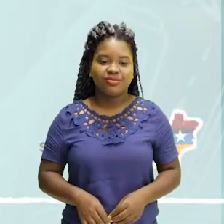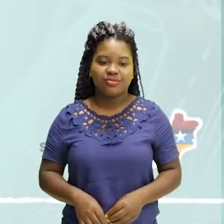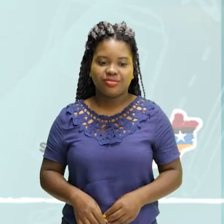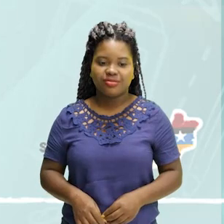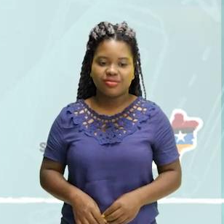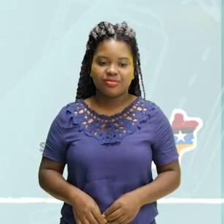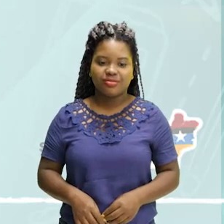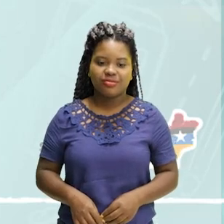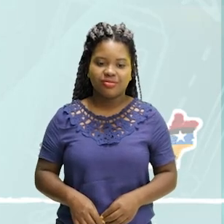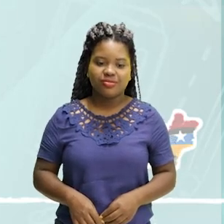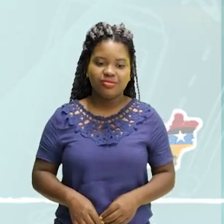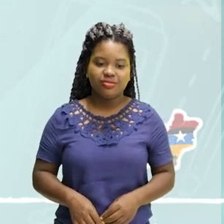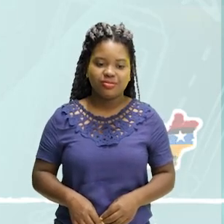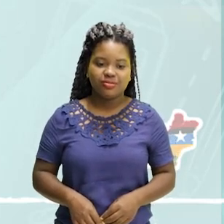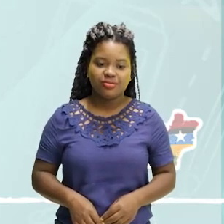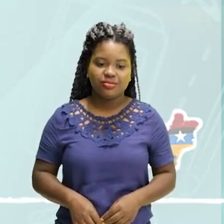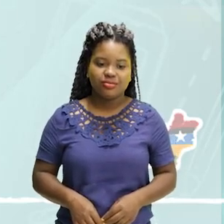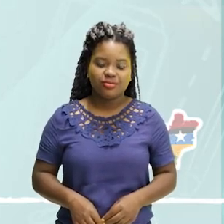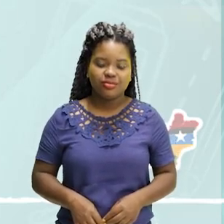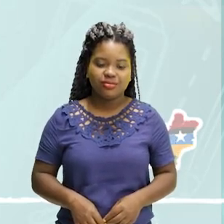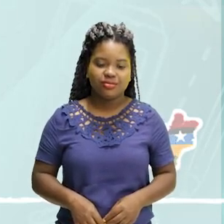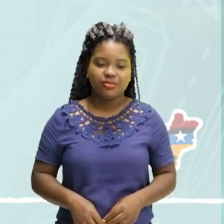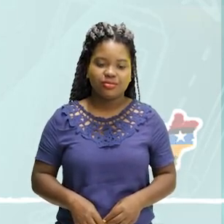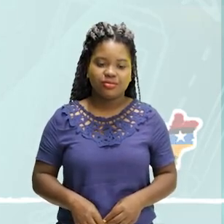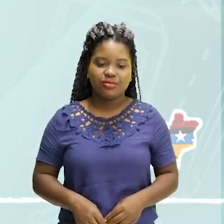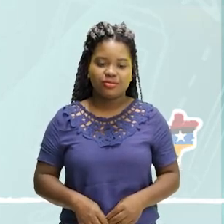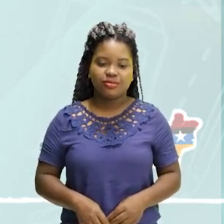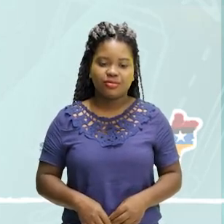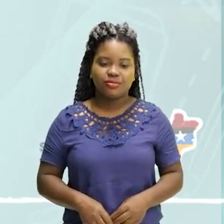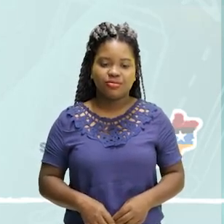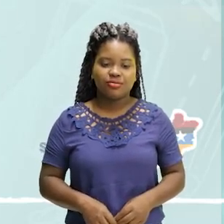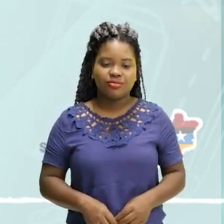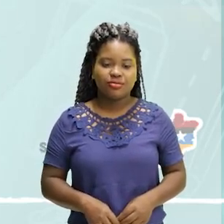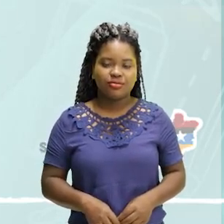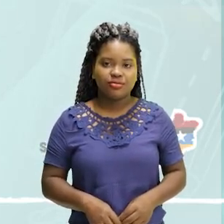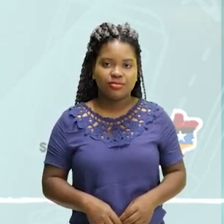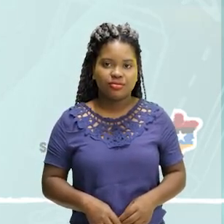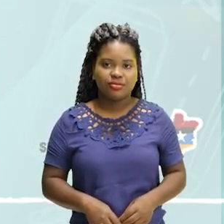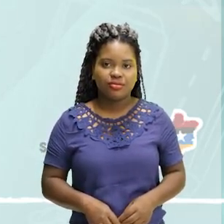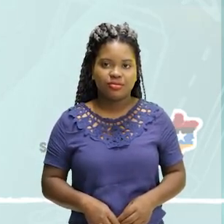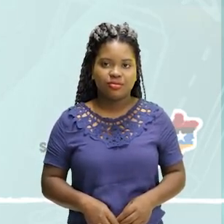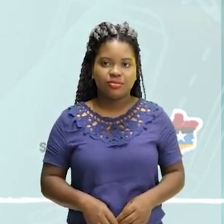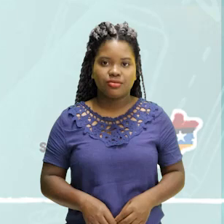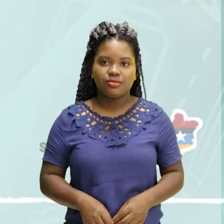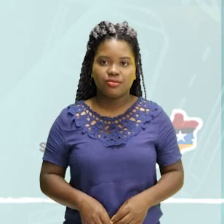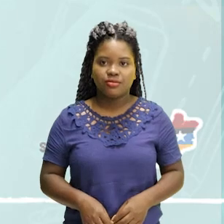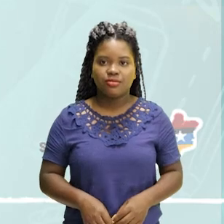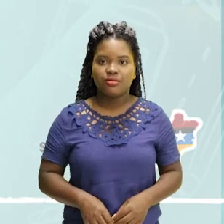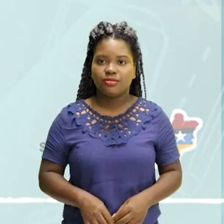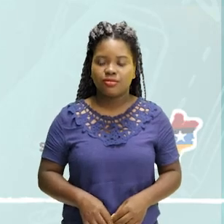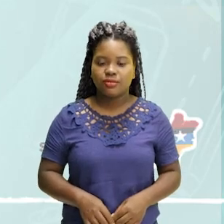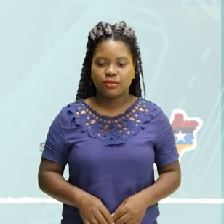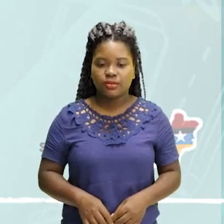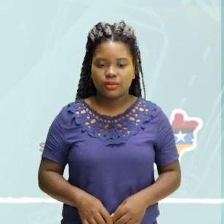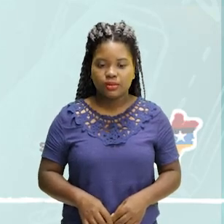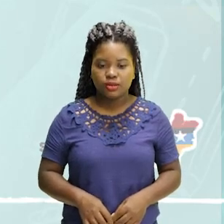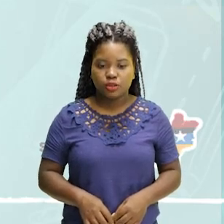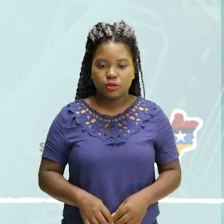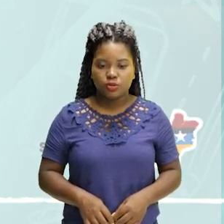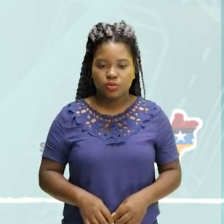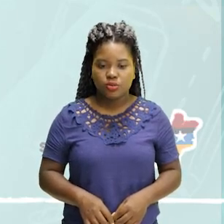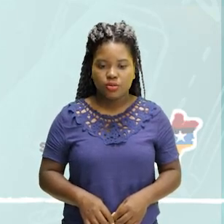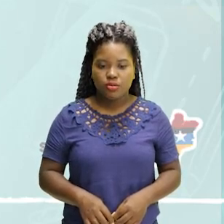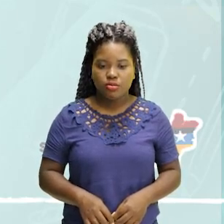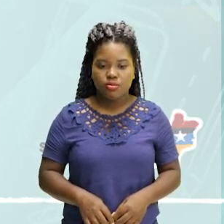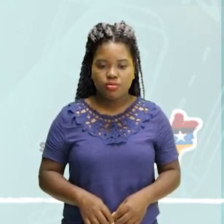Elementos alegóricos e místicos, caráter moralizante e satírico, temas pastoris,